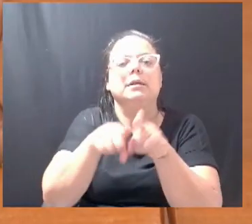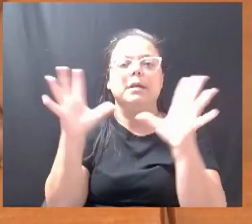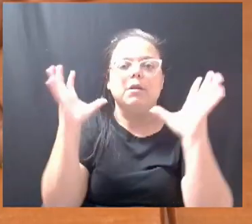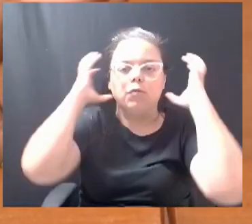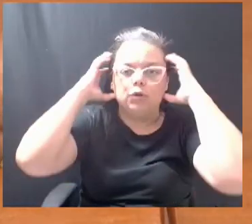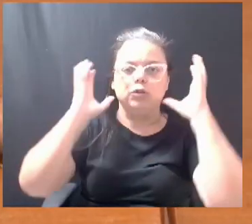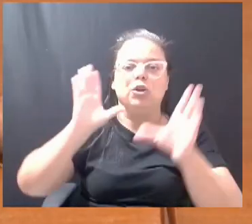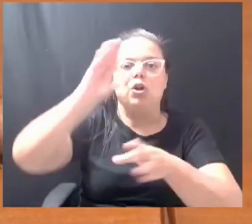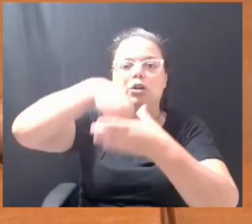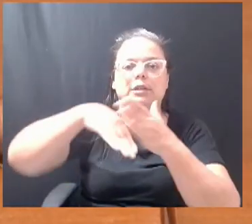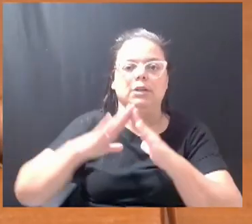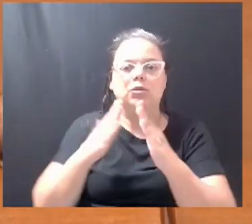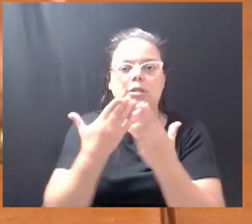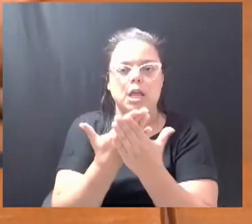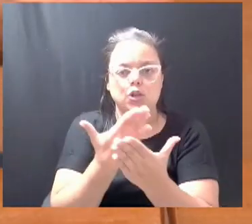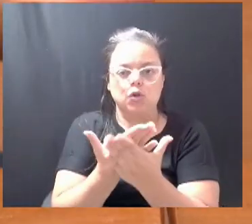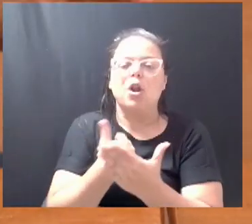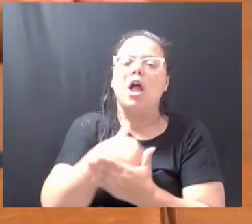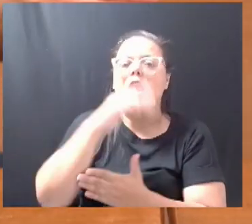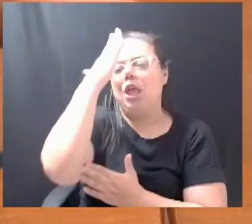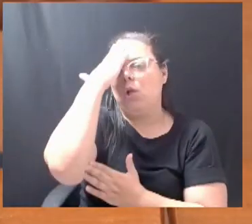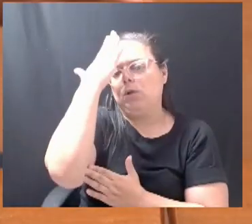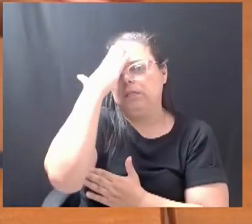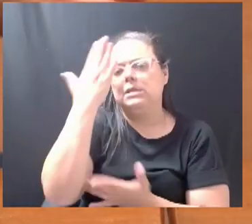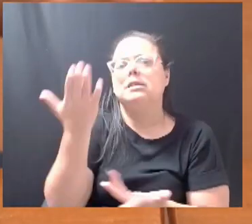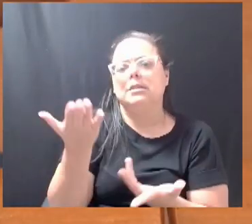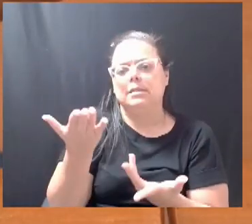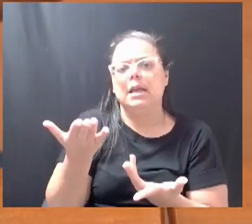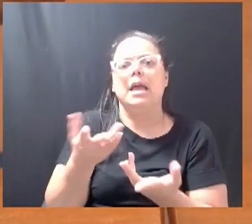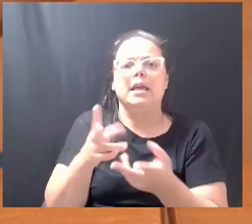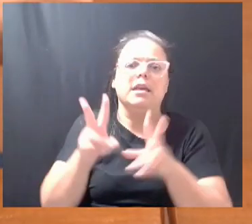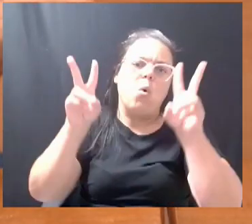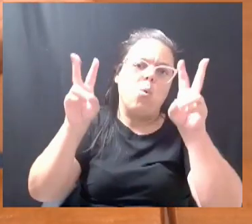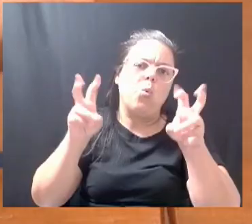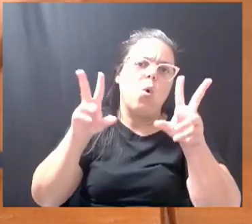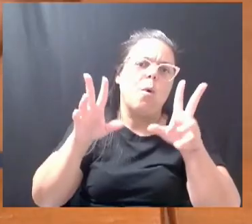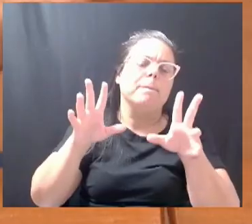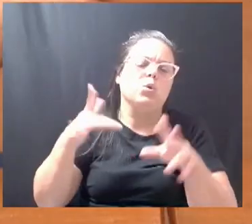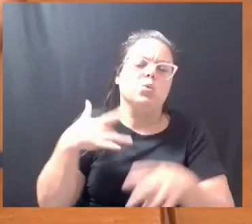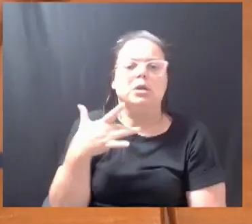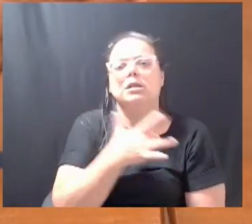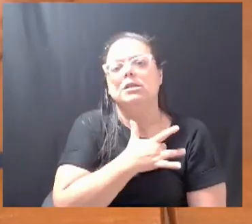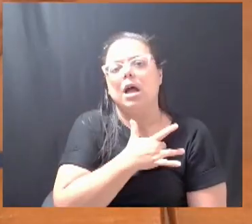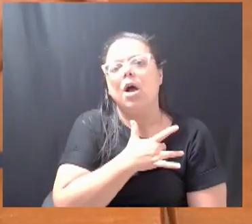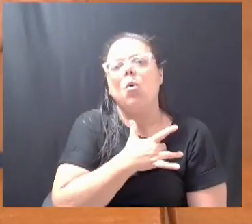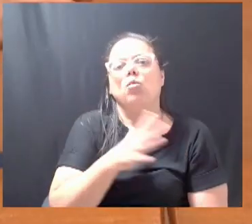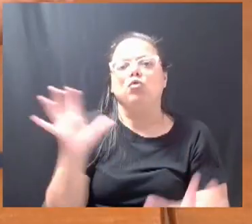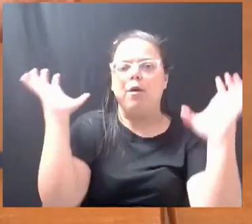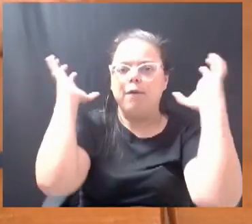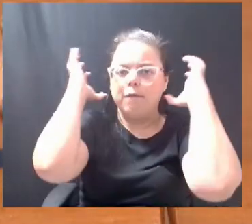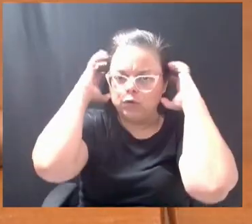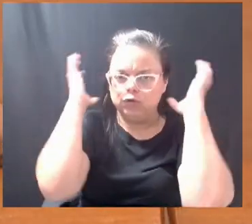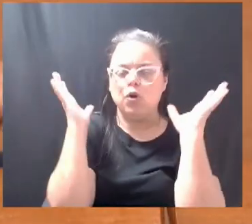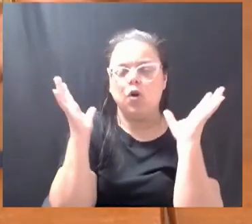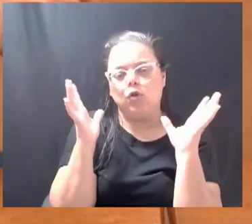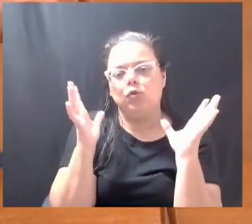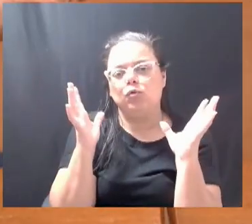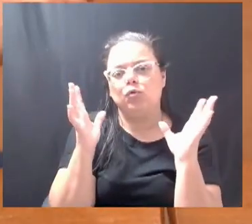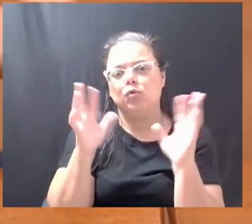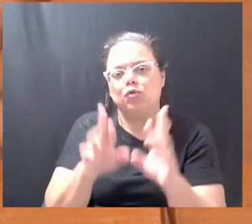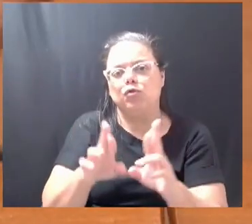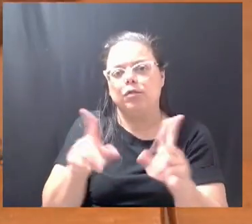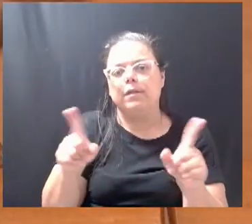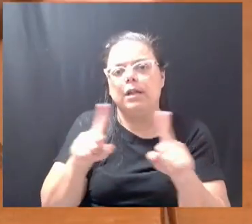que seria utópico cada unidade de saúde ter um fonoaudiólogo full-time. Porém, que você tenha, de alguma